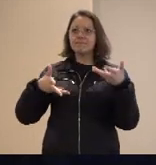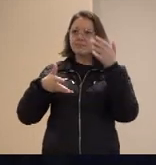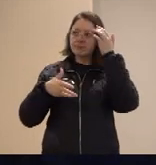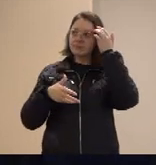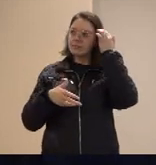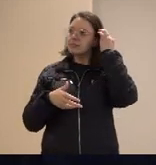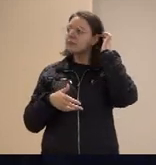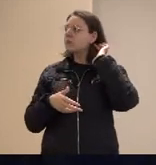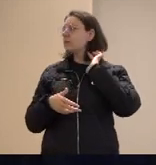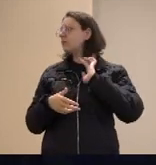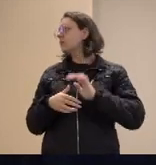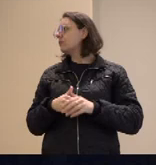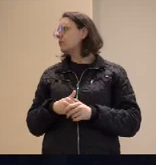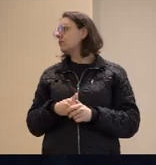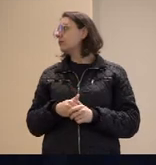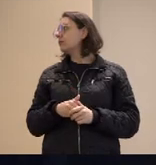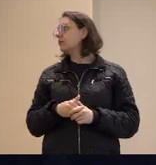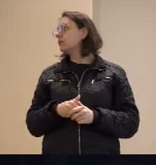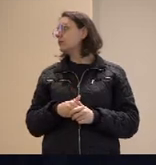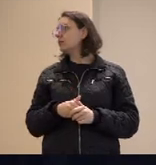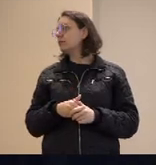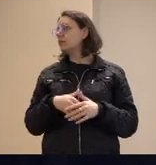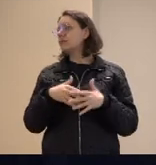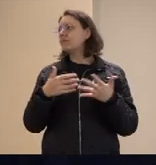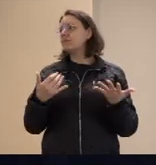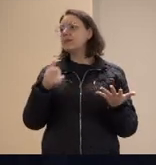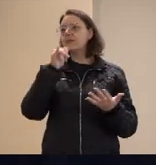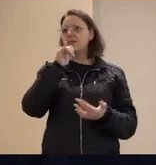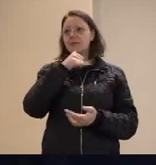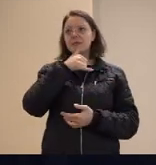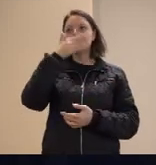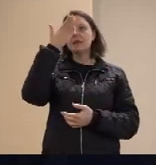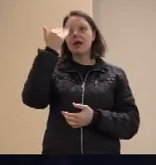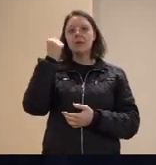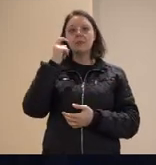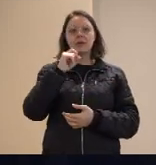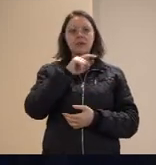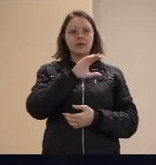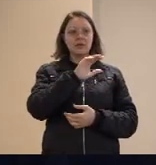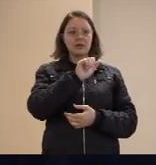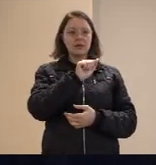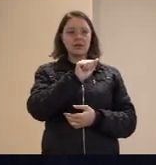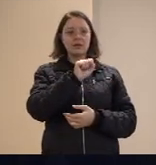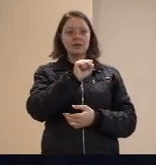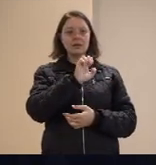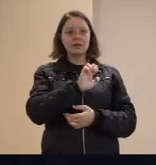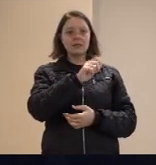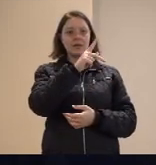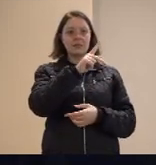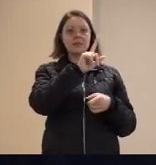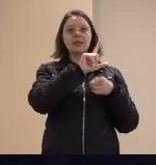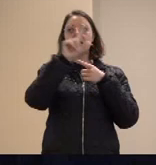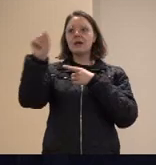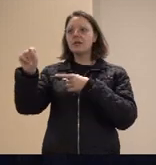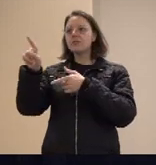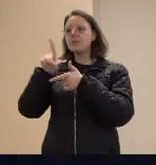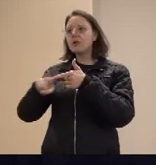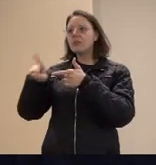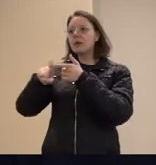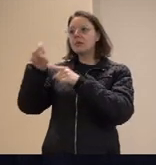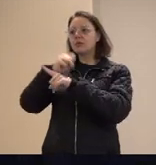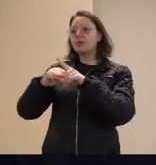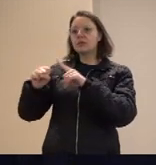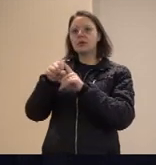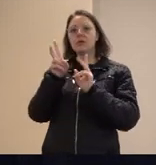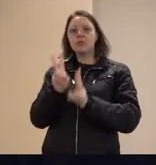Vai aprendendo, né? E, infelizmente, a gente sabe que, saindo de lá, ele vai continuar sendo um problema da sociedade. Ele